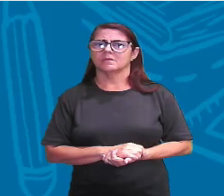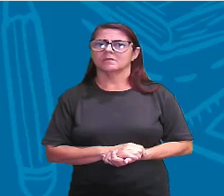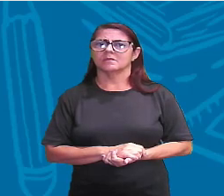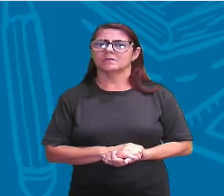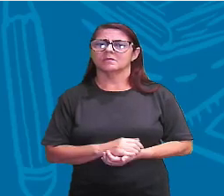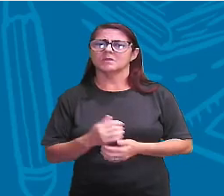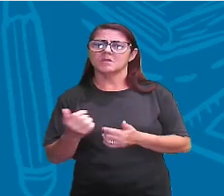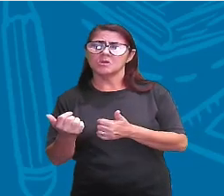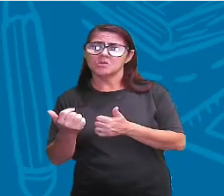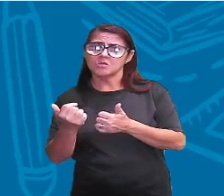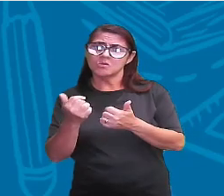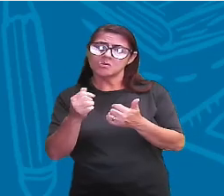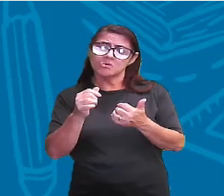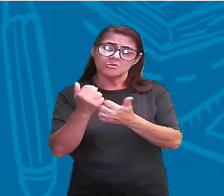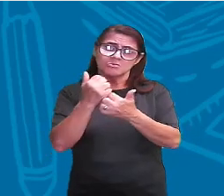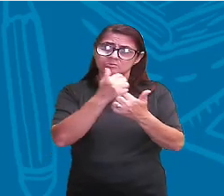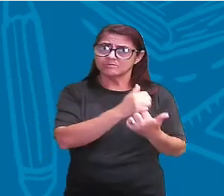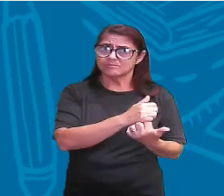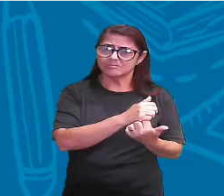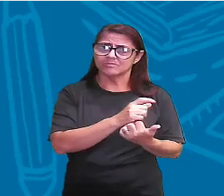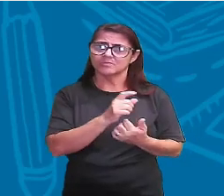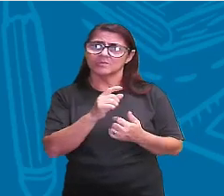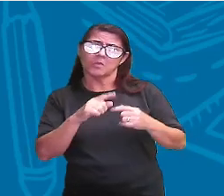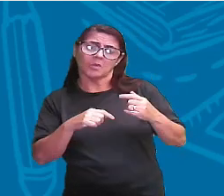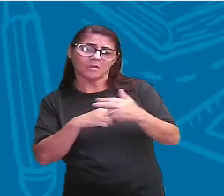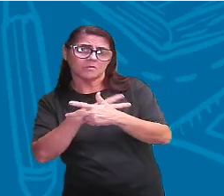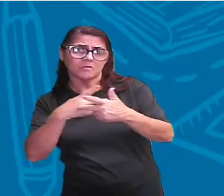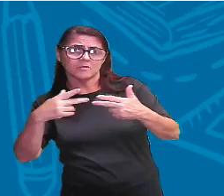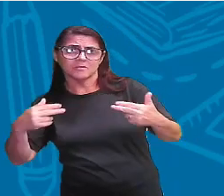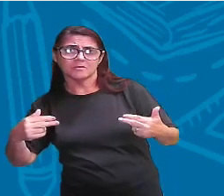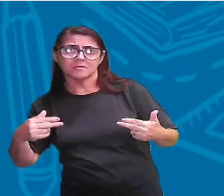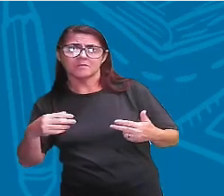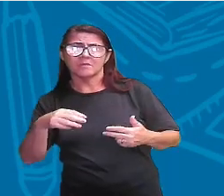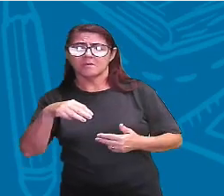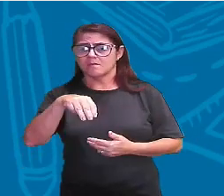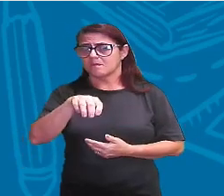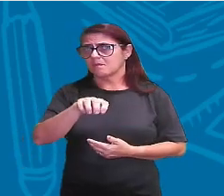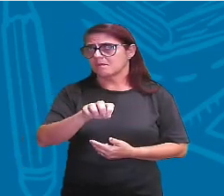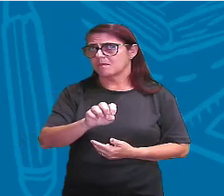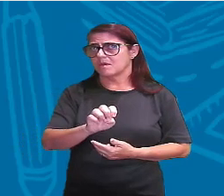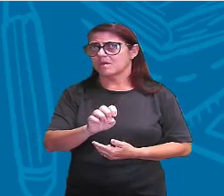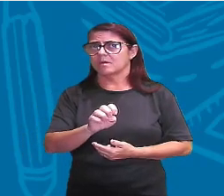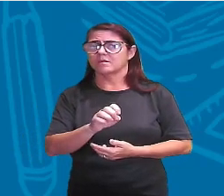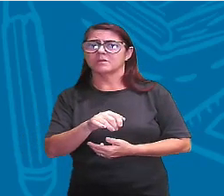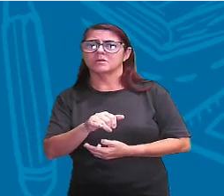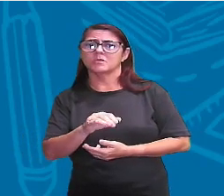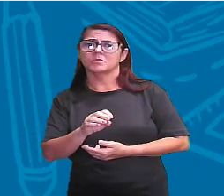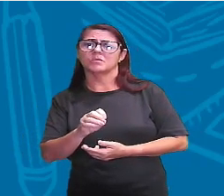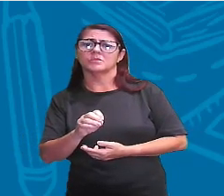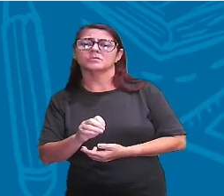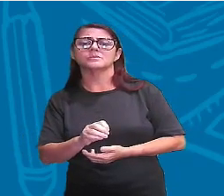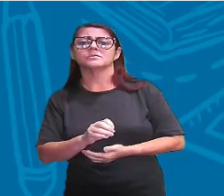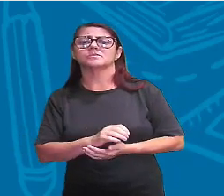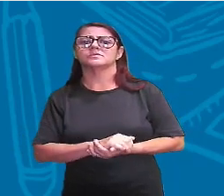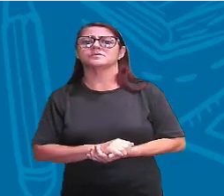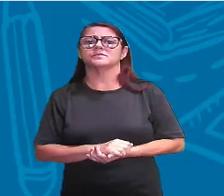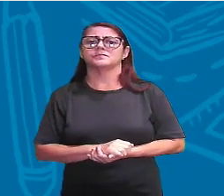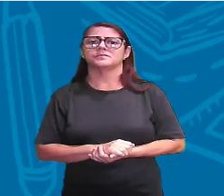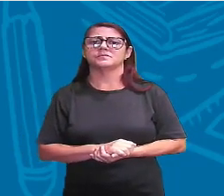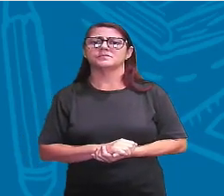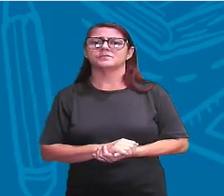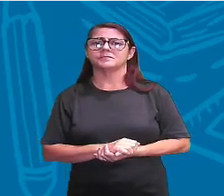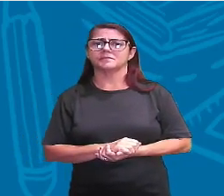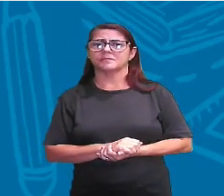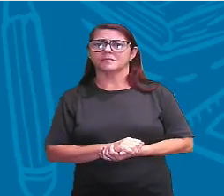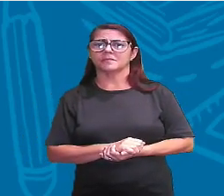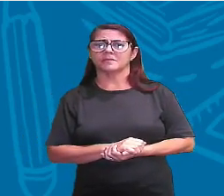de objeto. Quais são eles? Me, you, him, her,